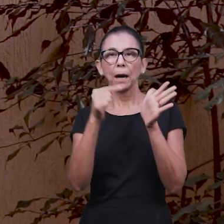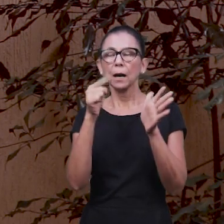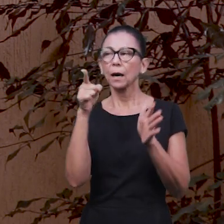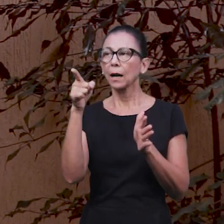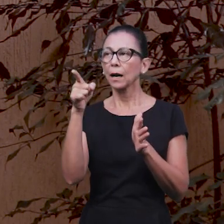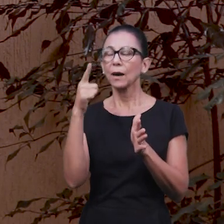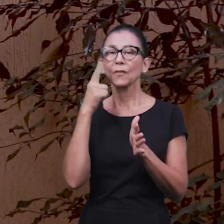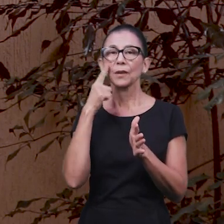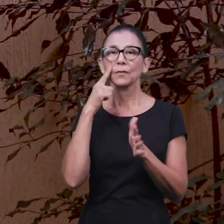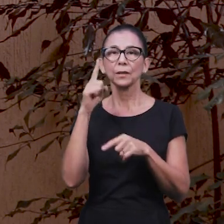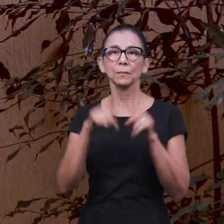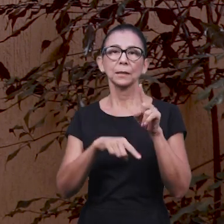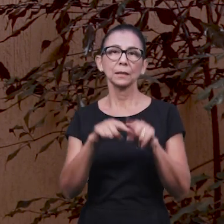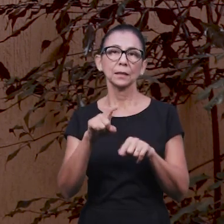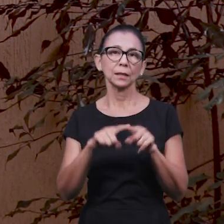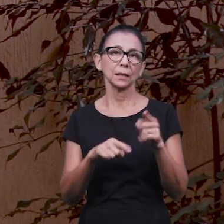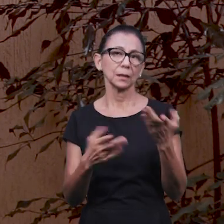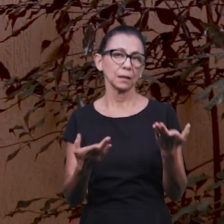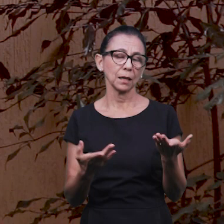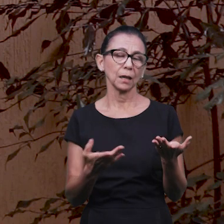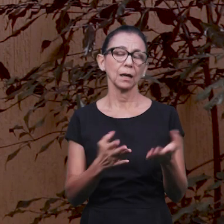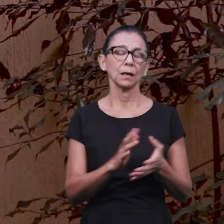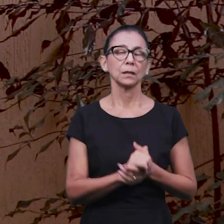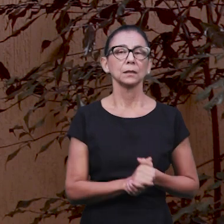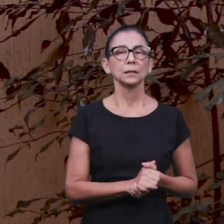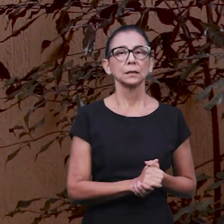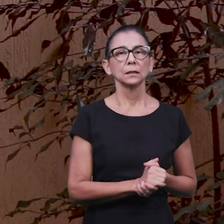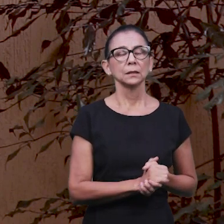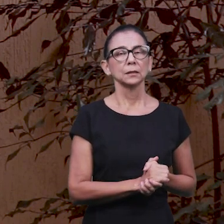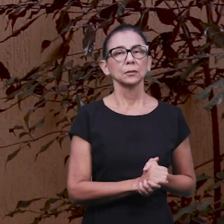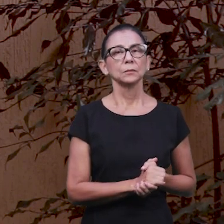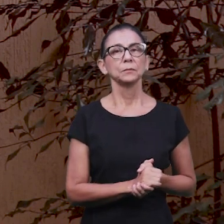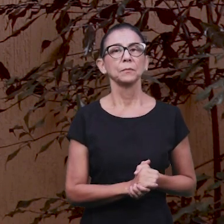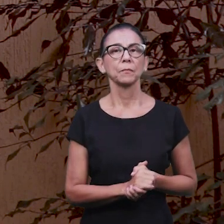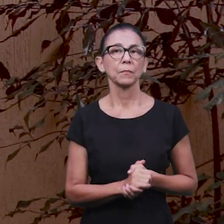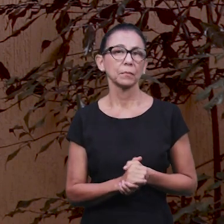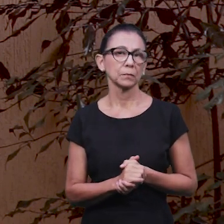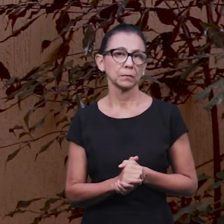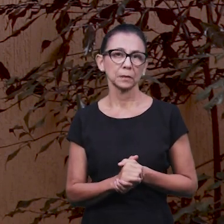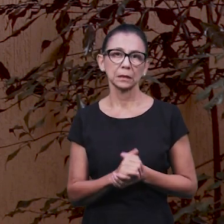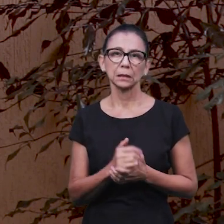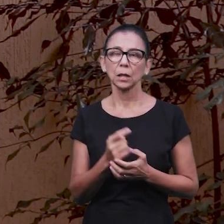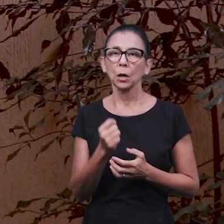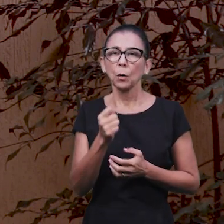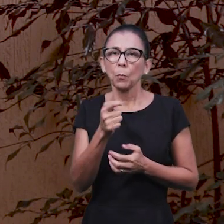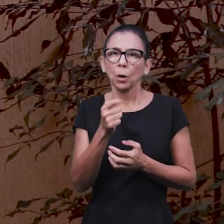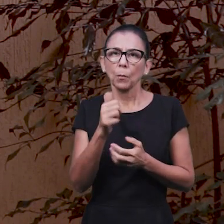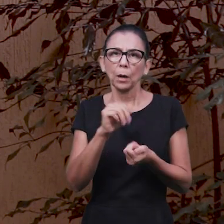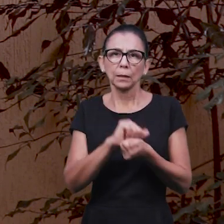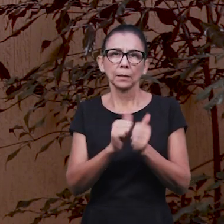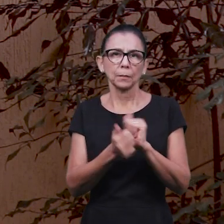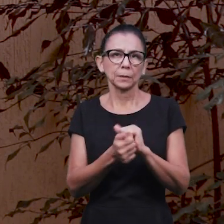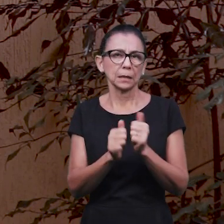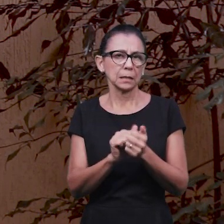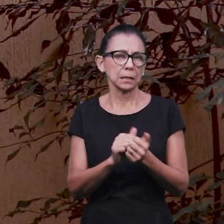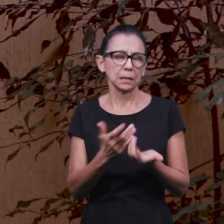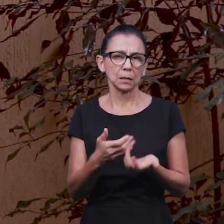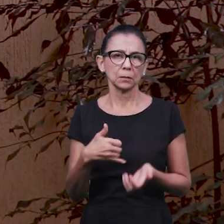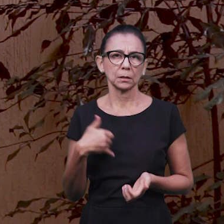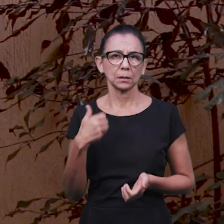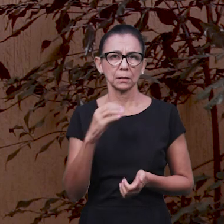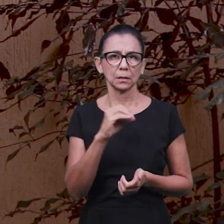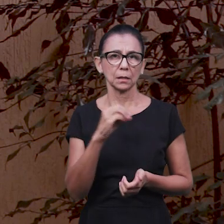encontrar o material. De 0 a 3 é um único material. Na verdade, são pouquíssimas adaptações que fazemos nessa